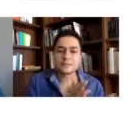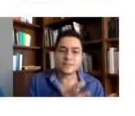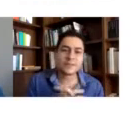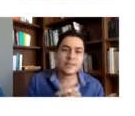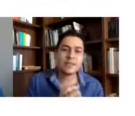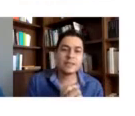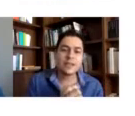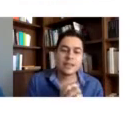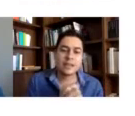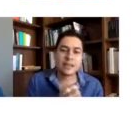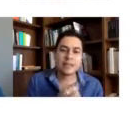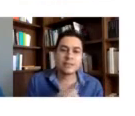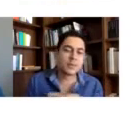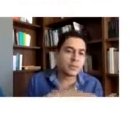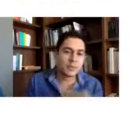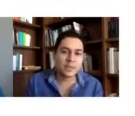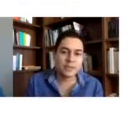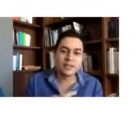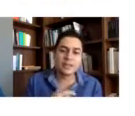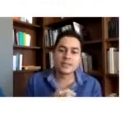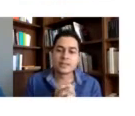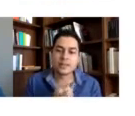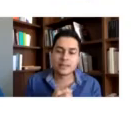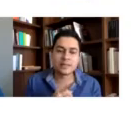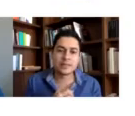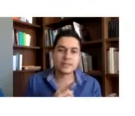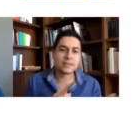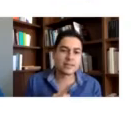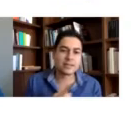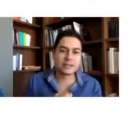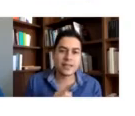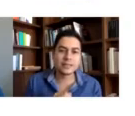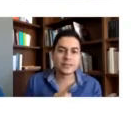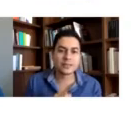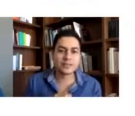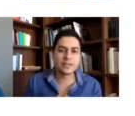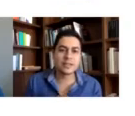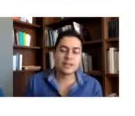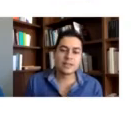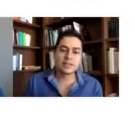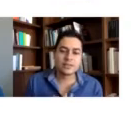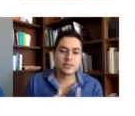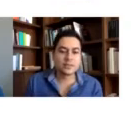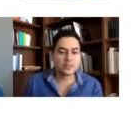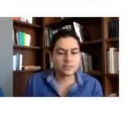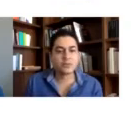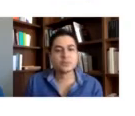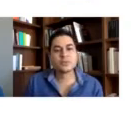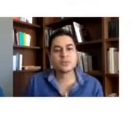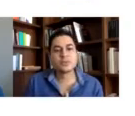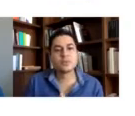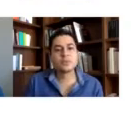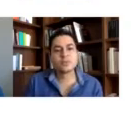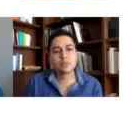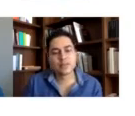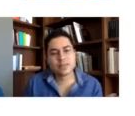fala que, no primeiro momento das nossas atividades, como eu já falei, nós tivemos um